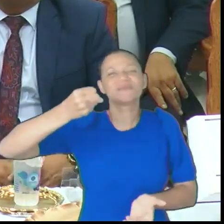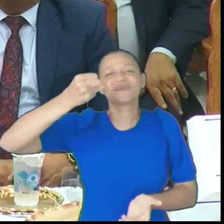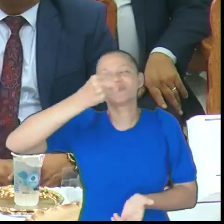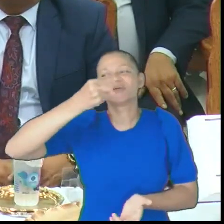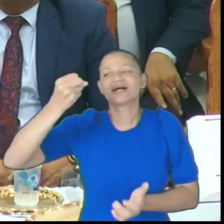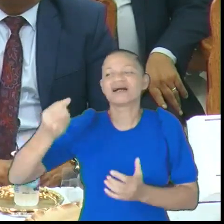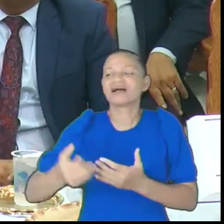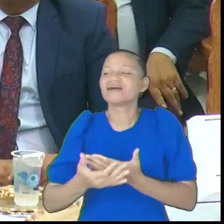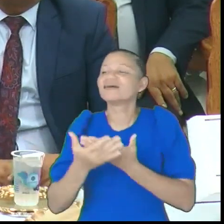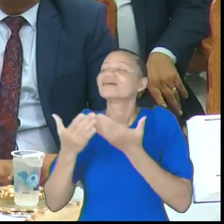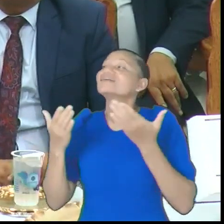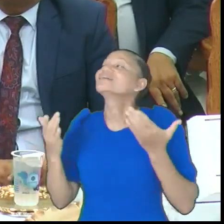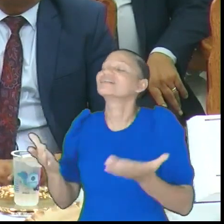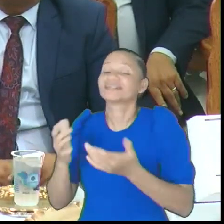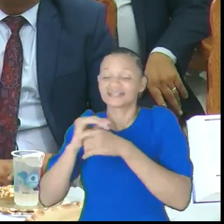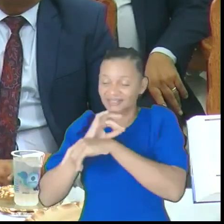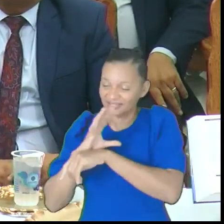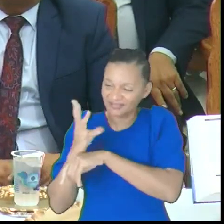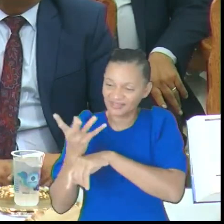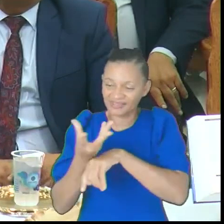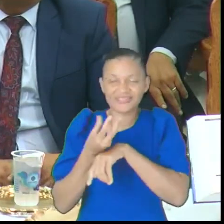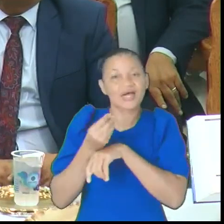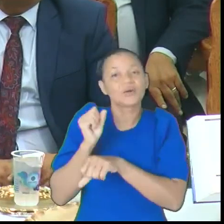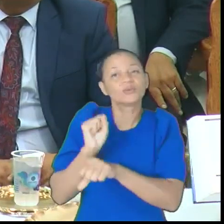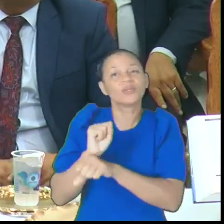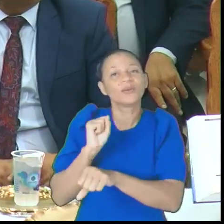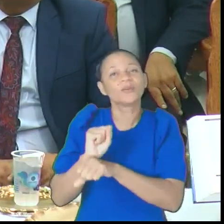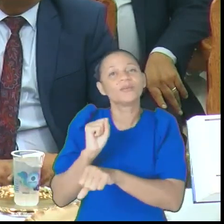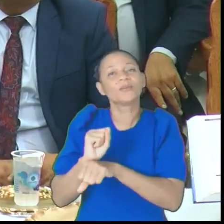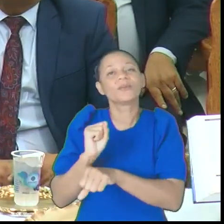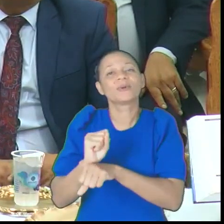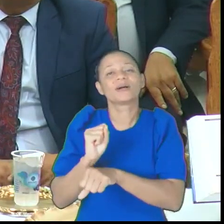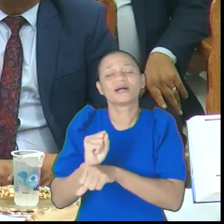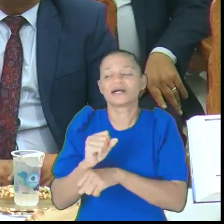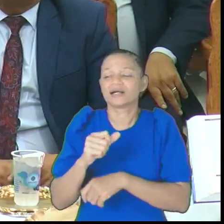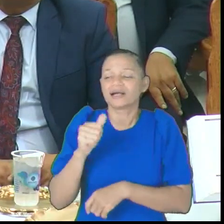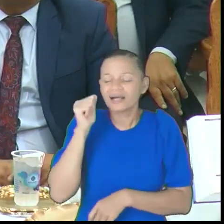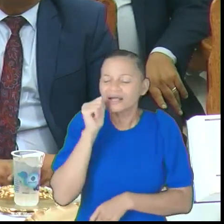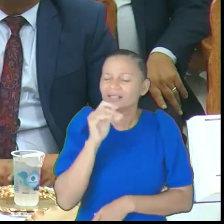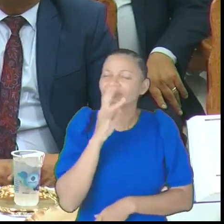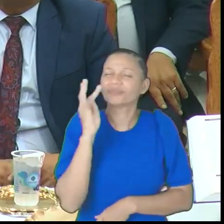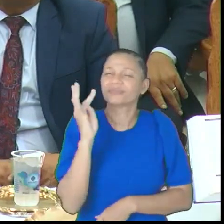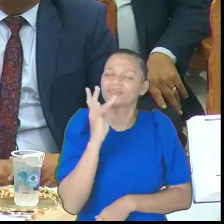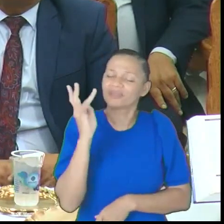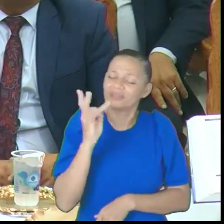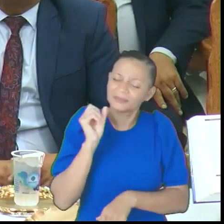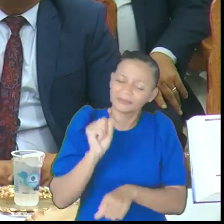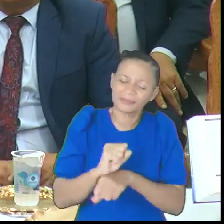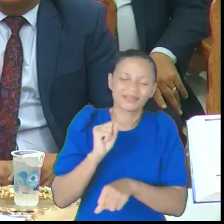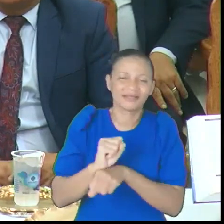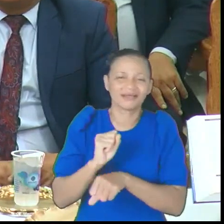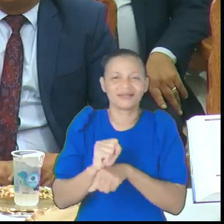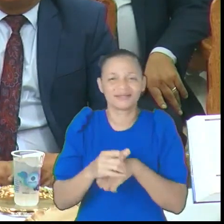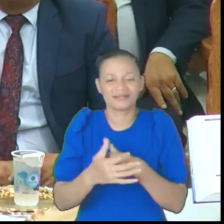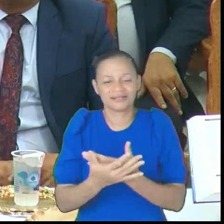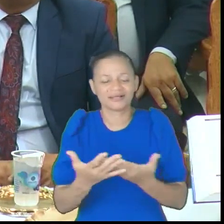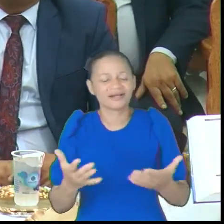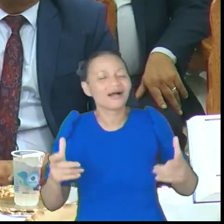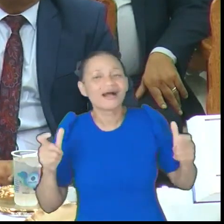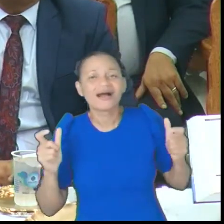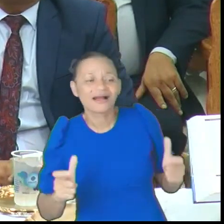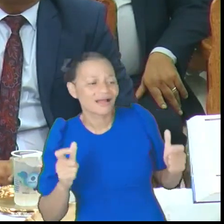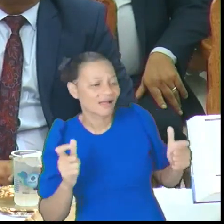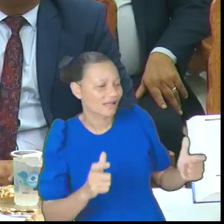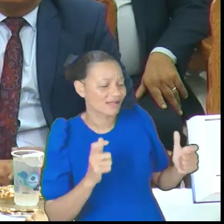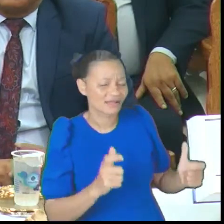Cadê a igreja que está guardando a noiva? Cadê a noiva que está guardando o seu noivo? Cadê a noiva que